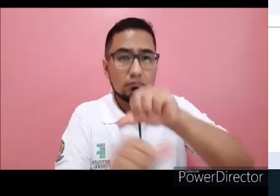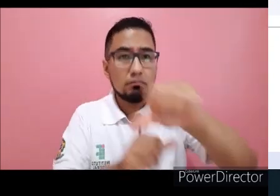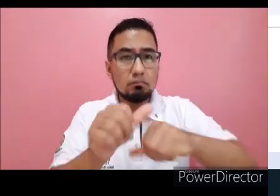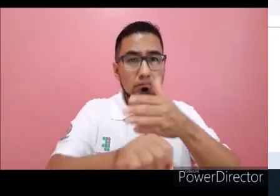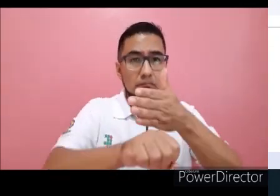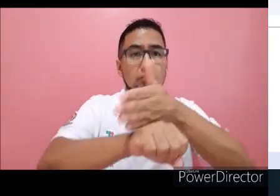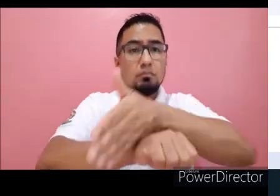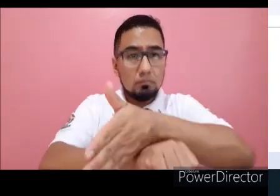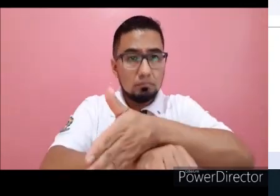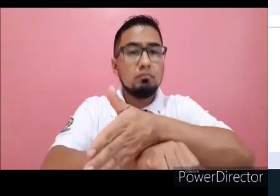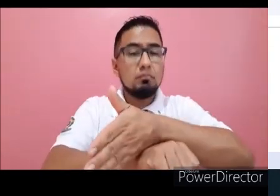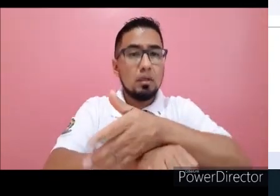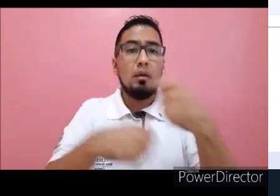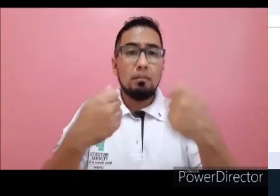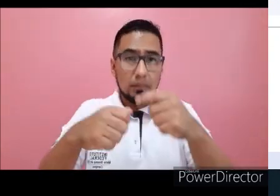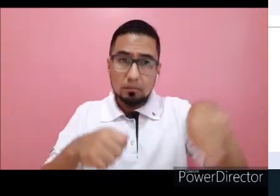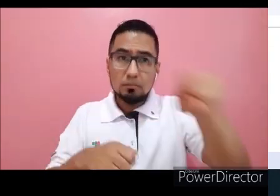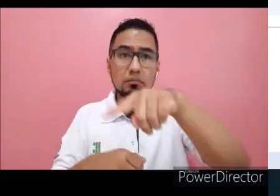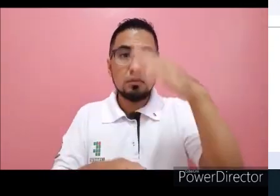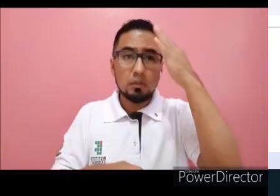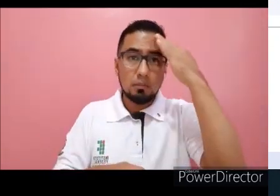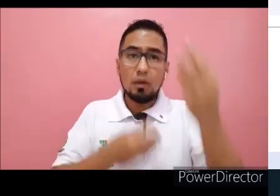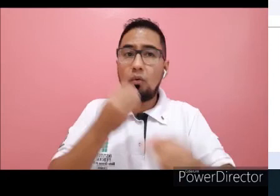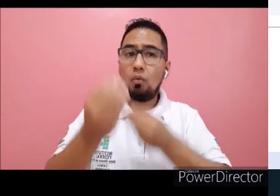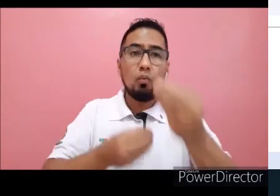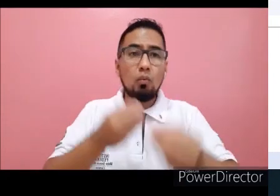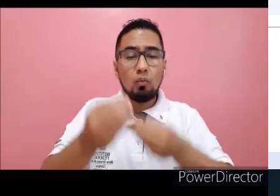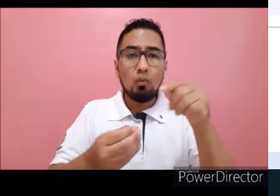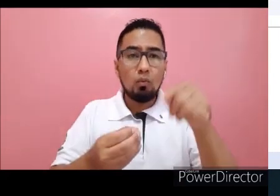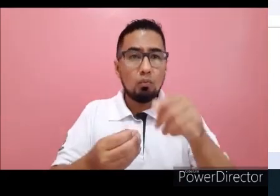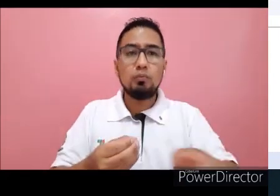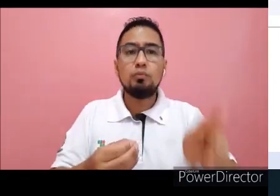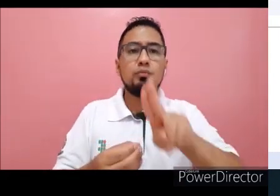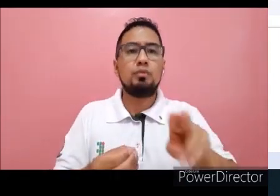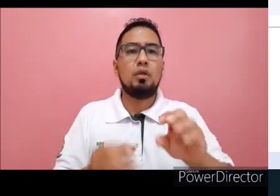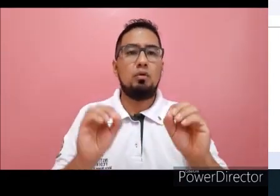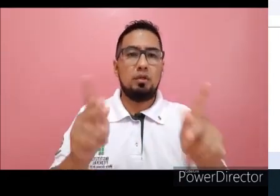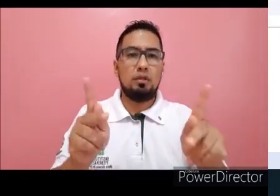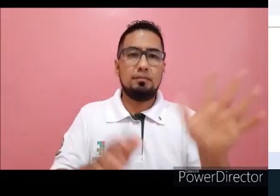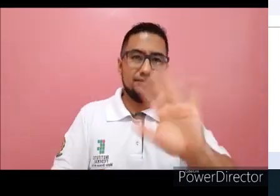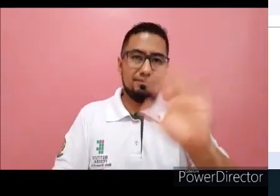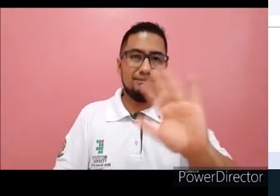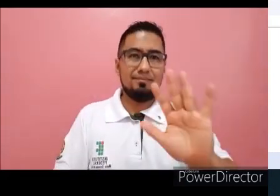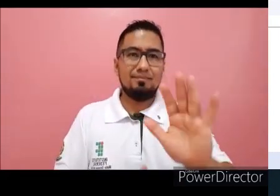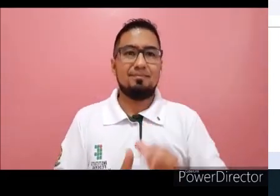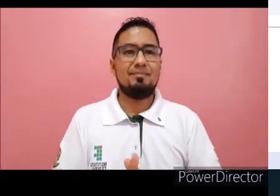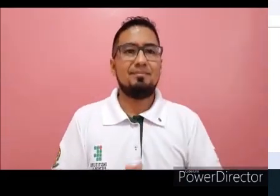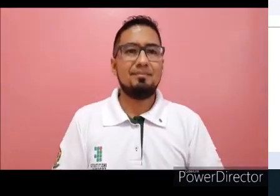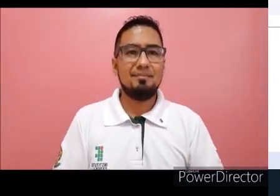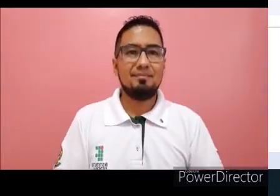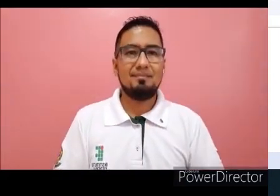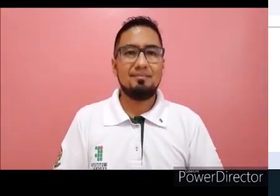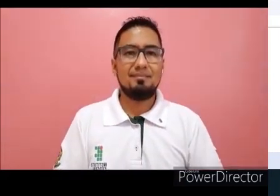começar a falar de modificadores de acesso e vocês precisam saber como é que funciona essa estrutura de pacote. Beleza? Valeu!